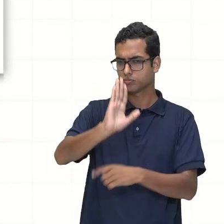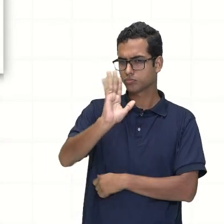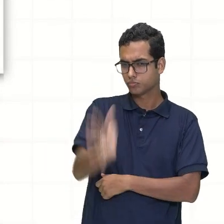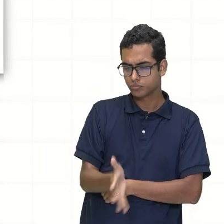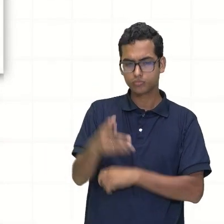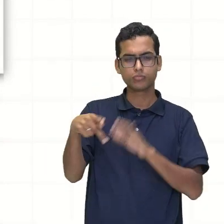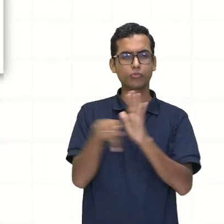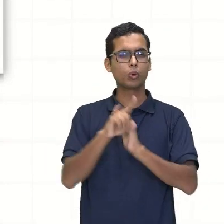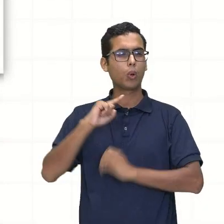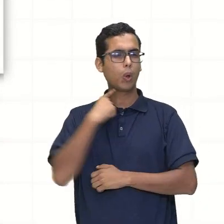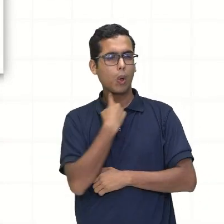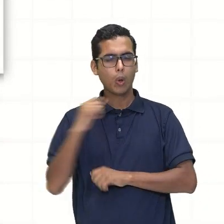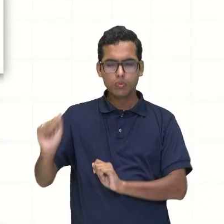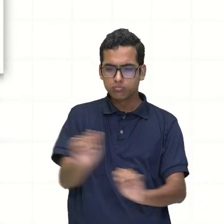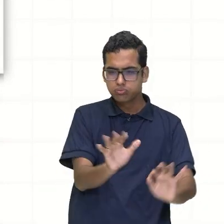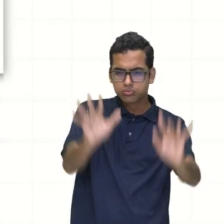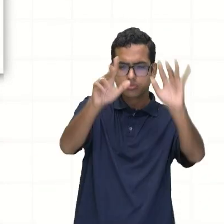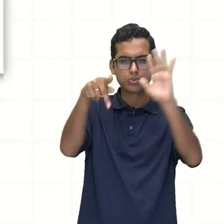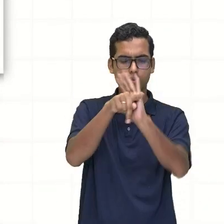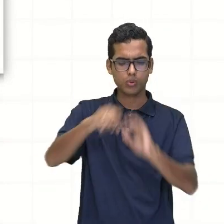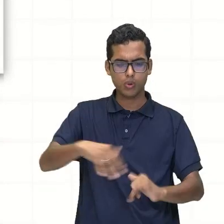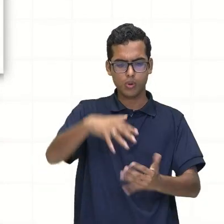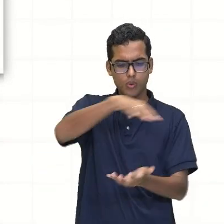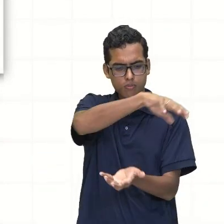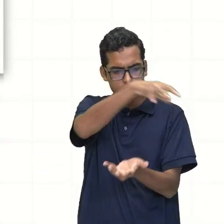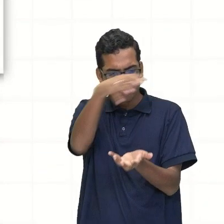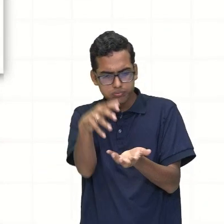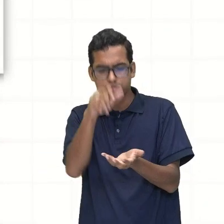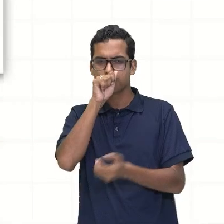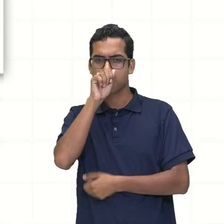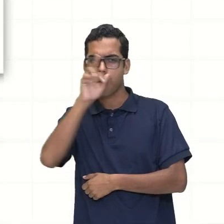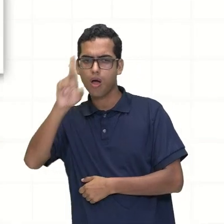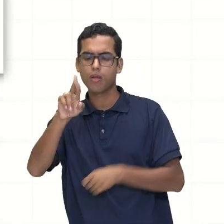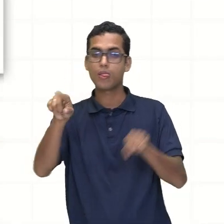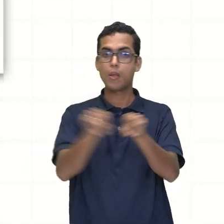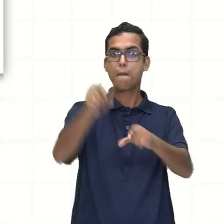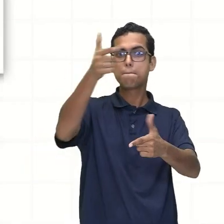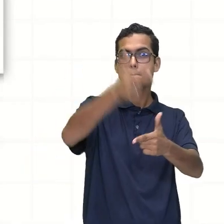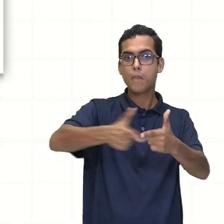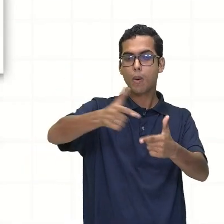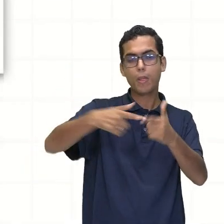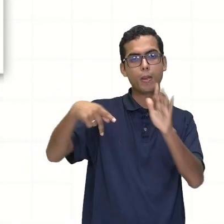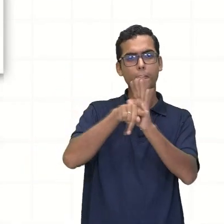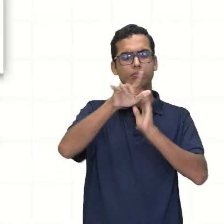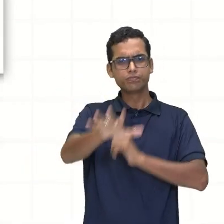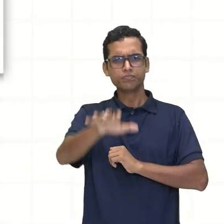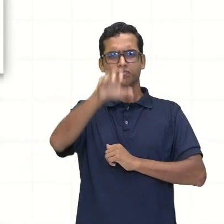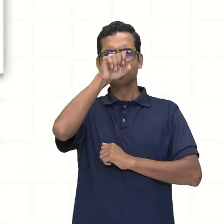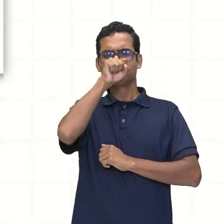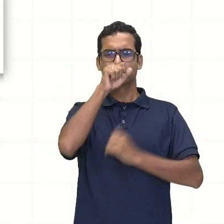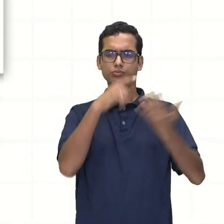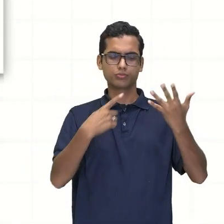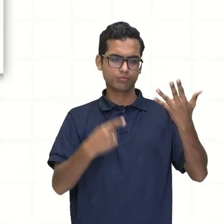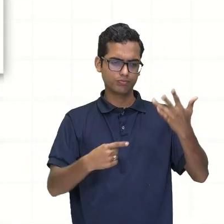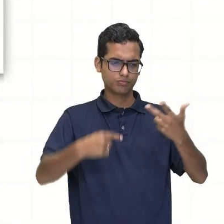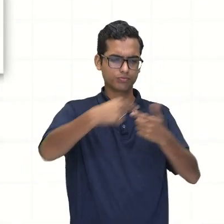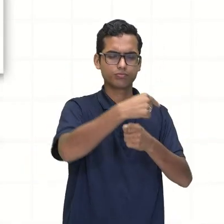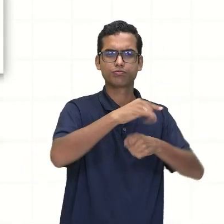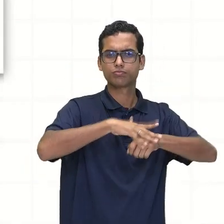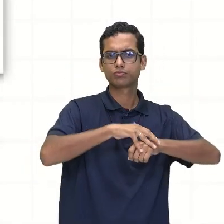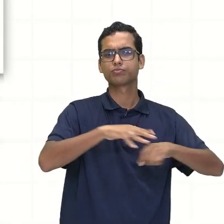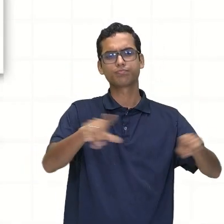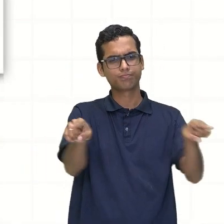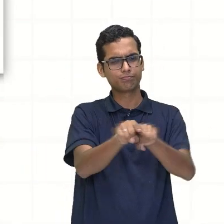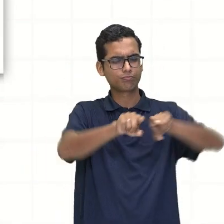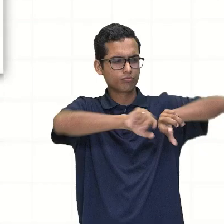do ar, que vai causar problemas respiratórios, entre outras doenças, né? E isso principalmente onde nós